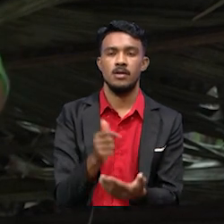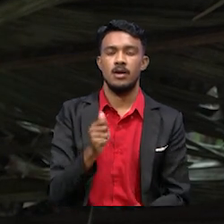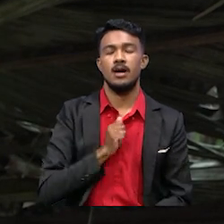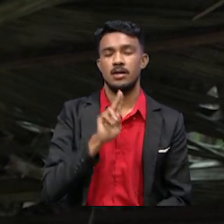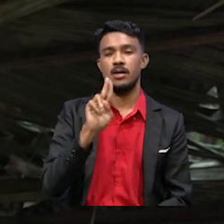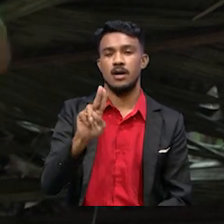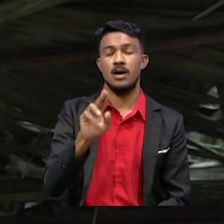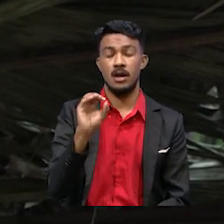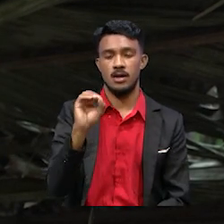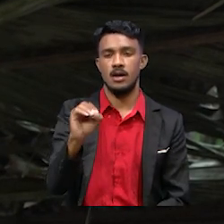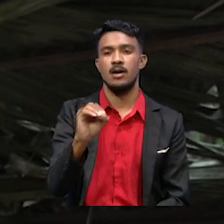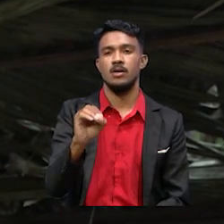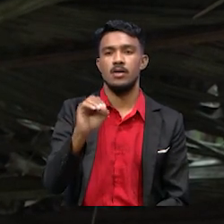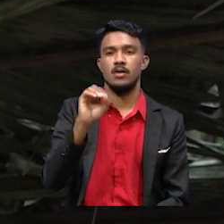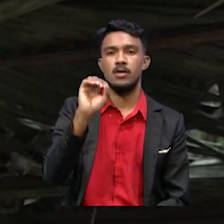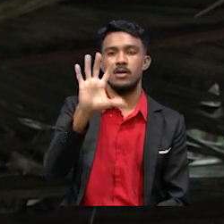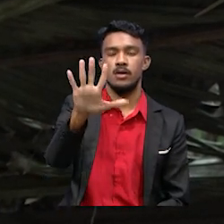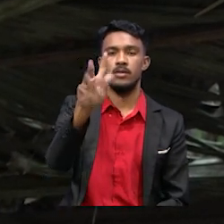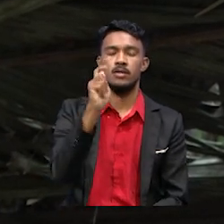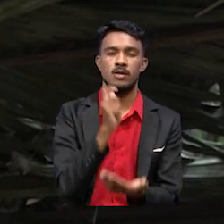lima, e kuadro.